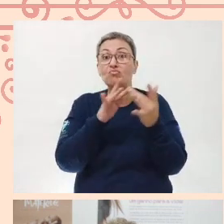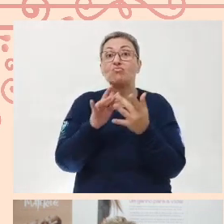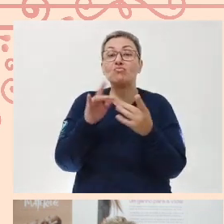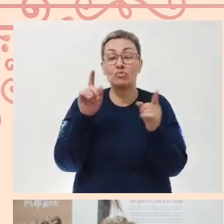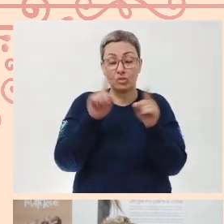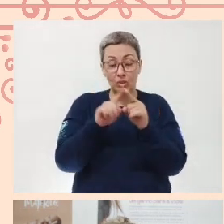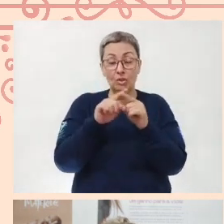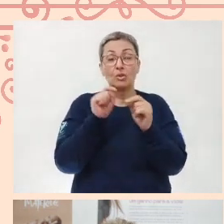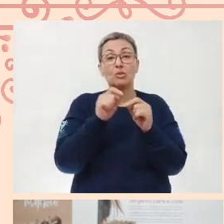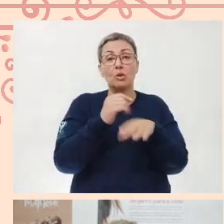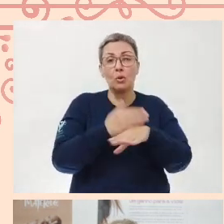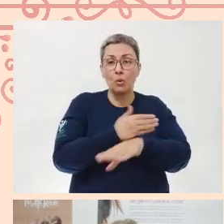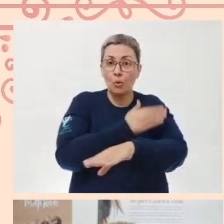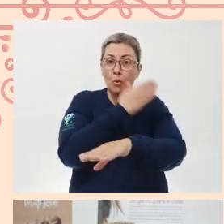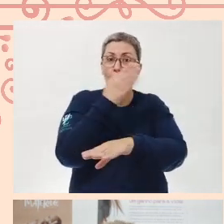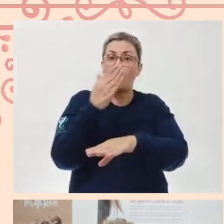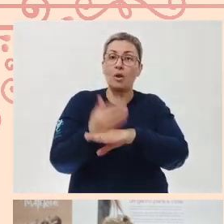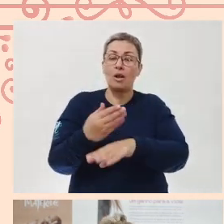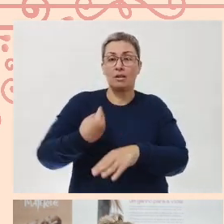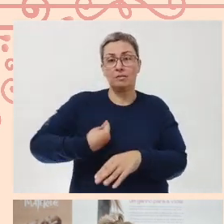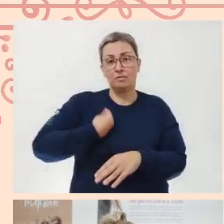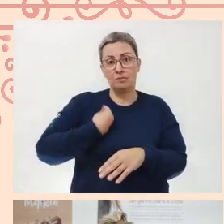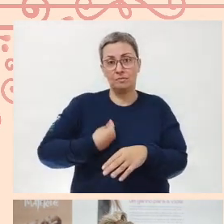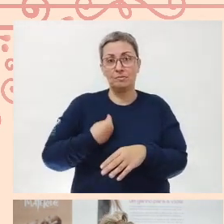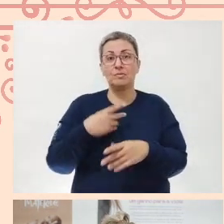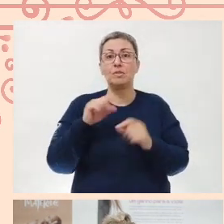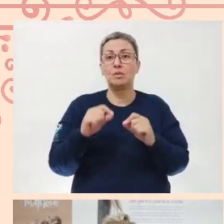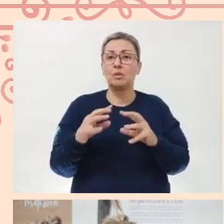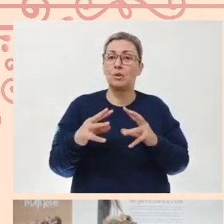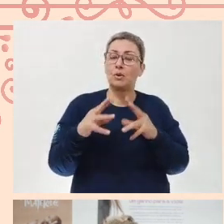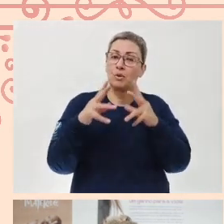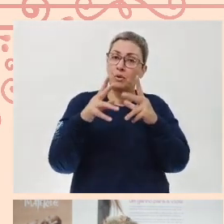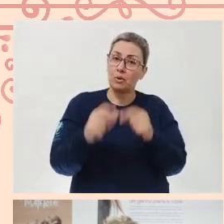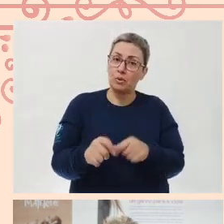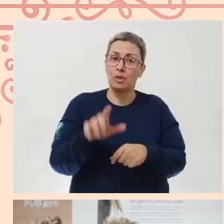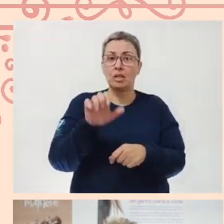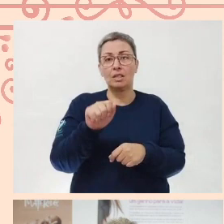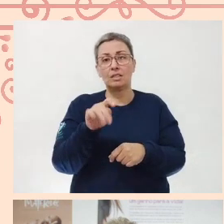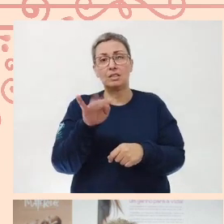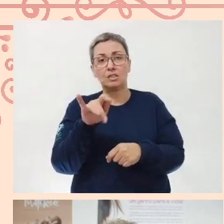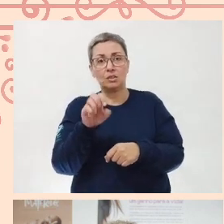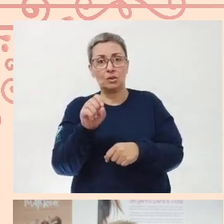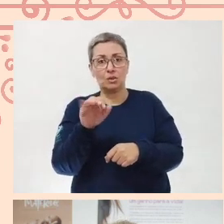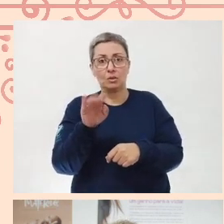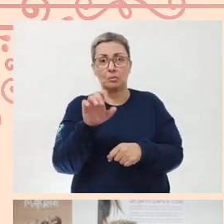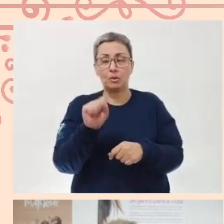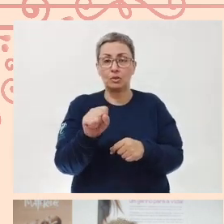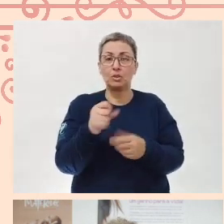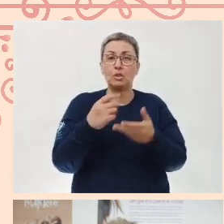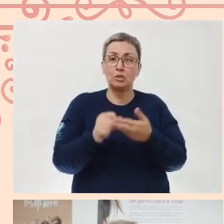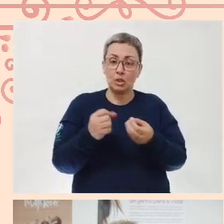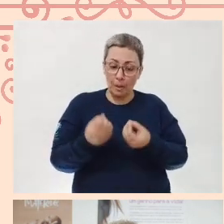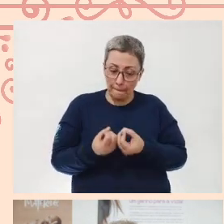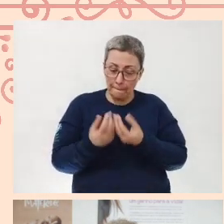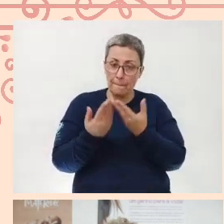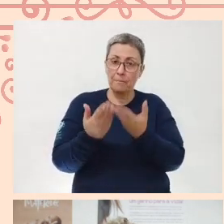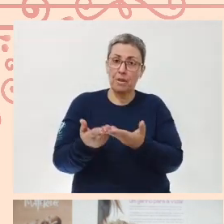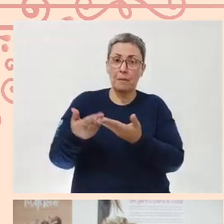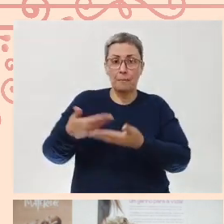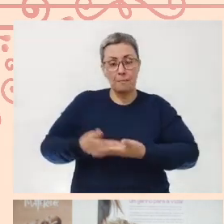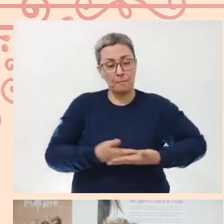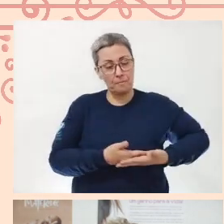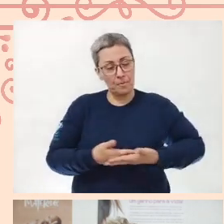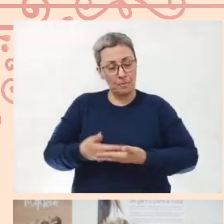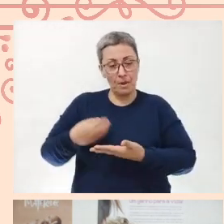em contato durante toda a sua vida. Todos esses anticorpos serão